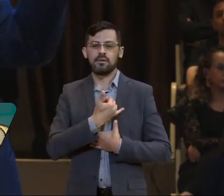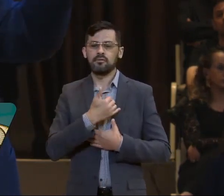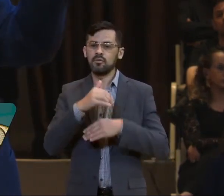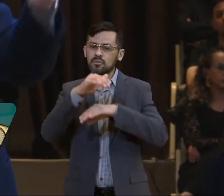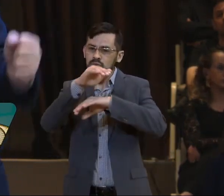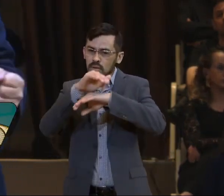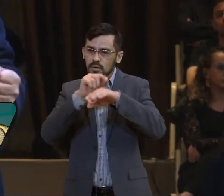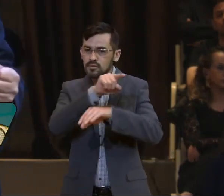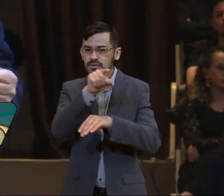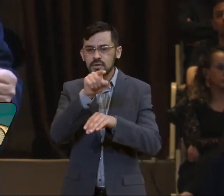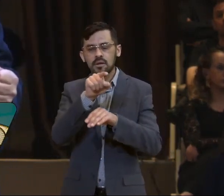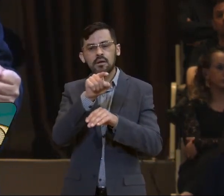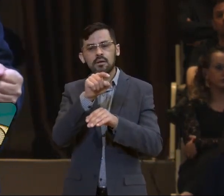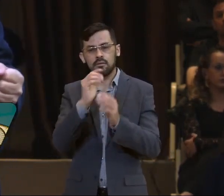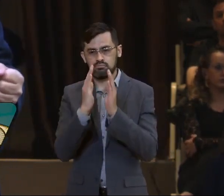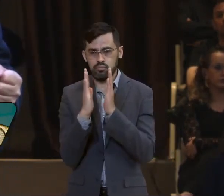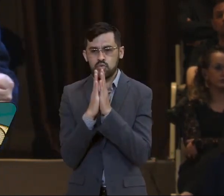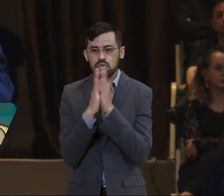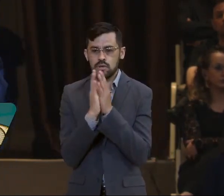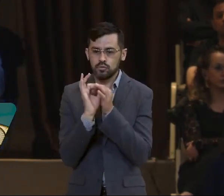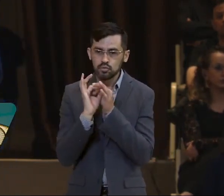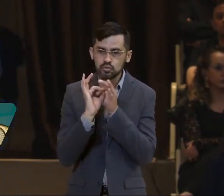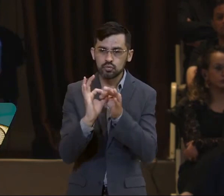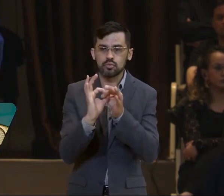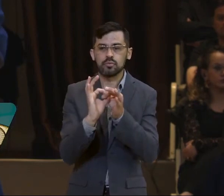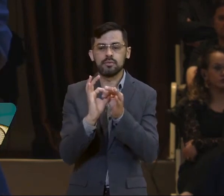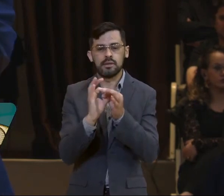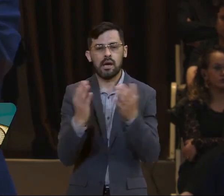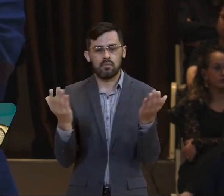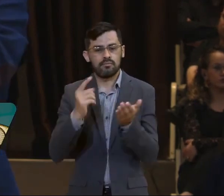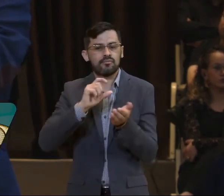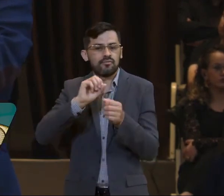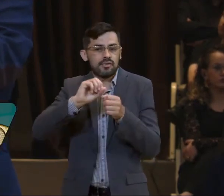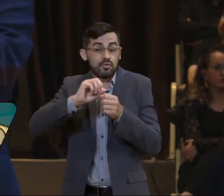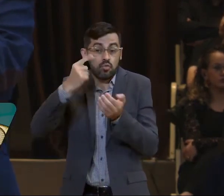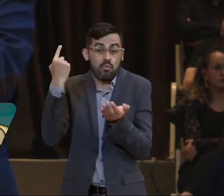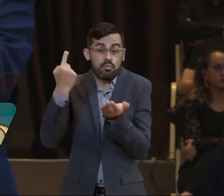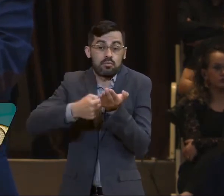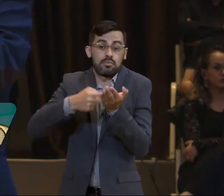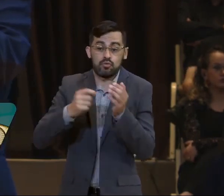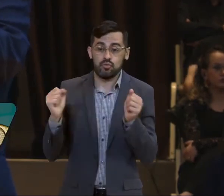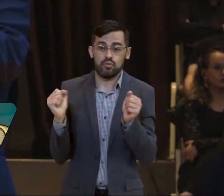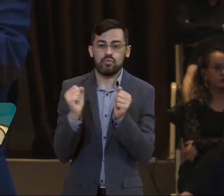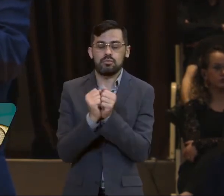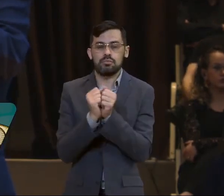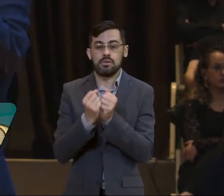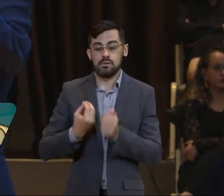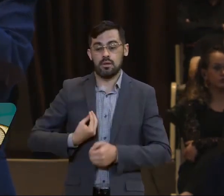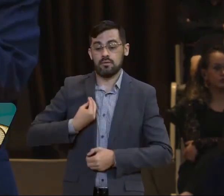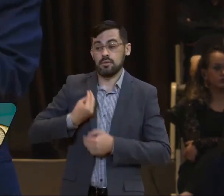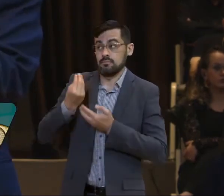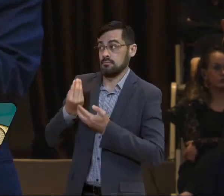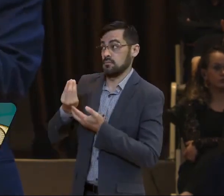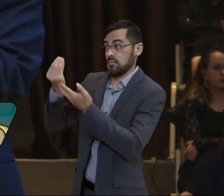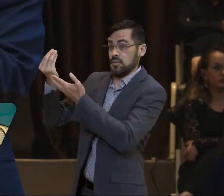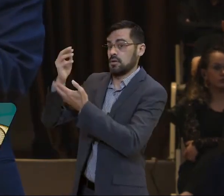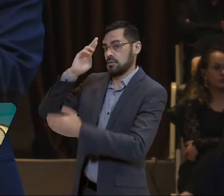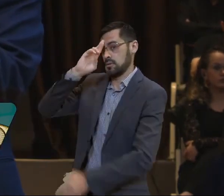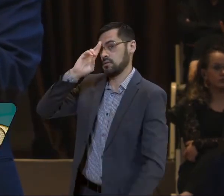convidar, porque eu quero orar com você. E eu quero selar esse compromisso de entrega da tua vida com o